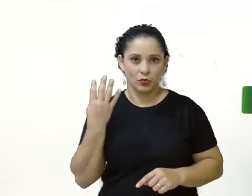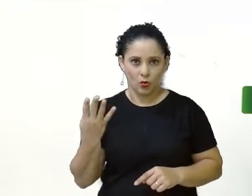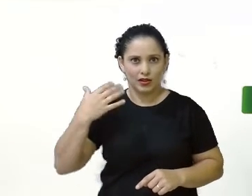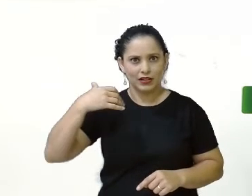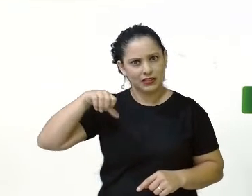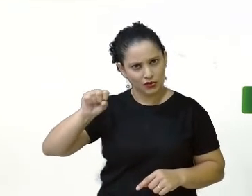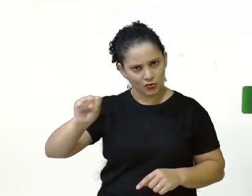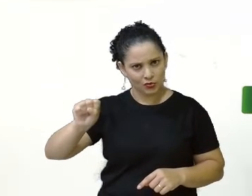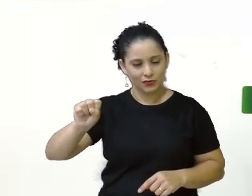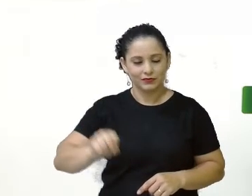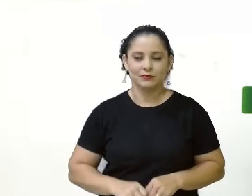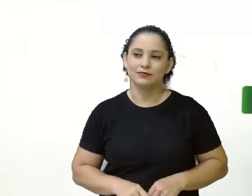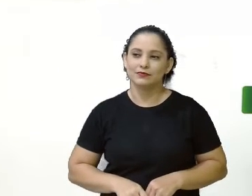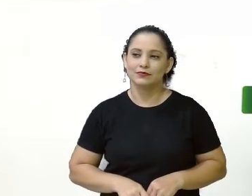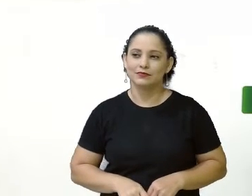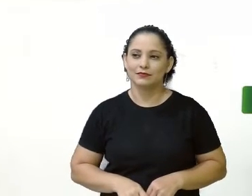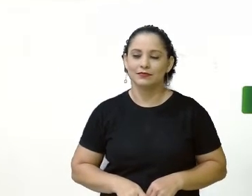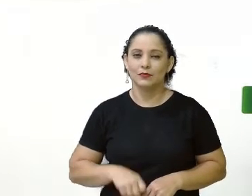certo?